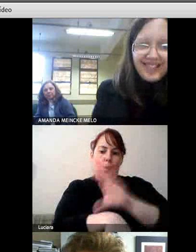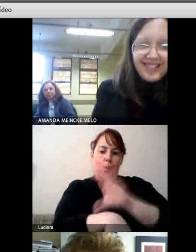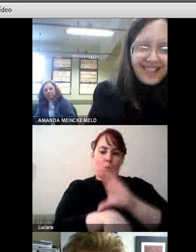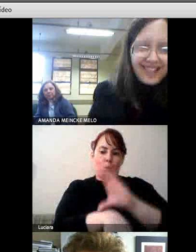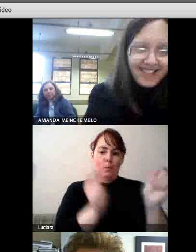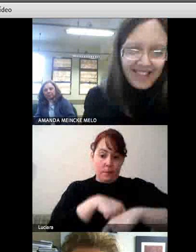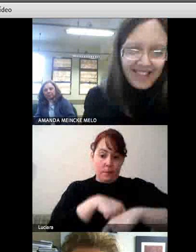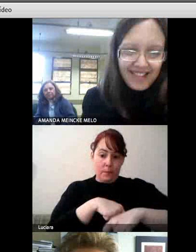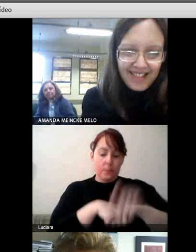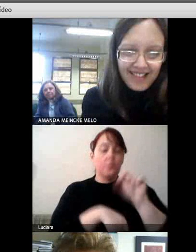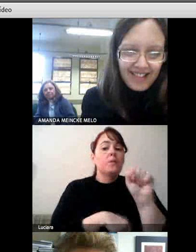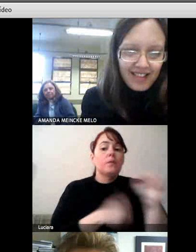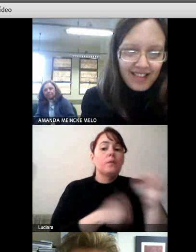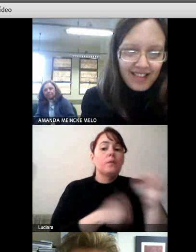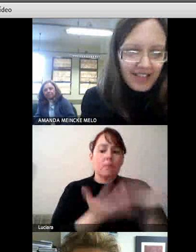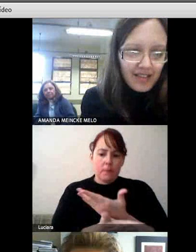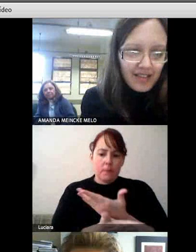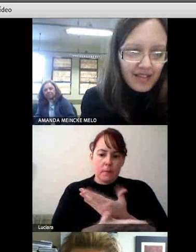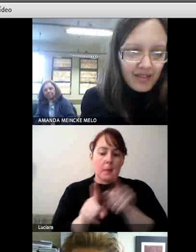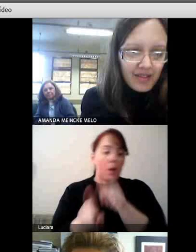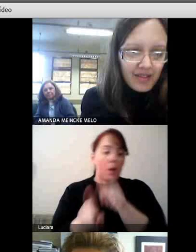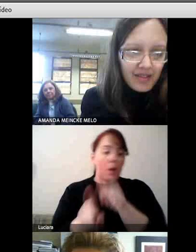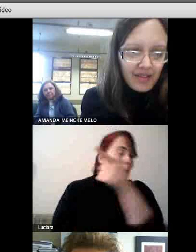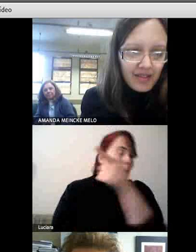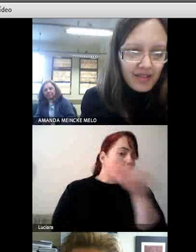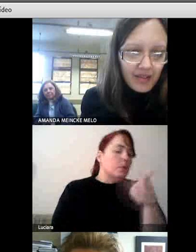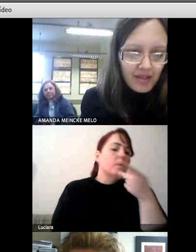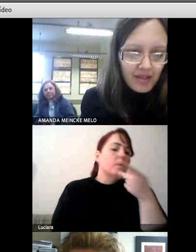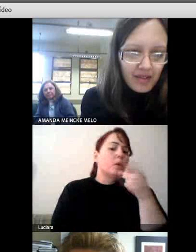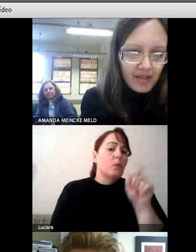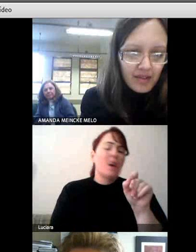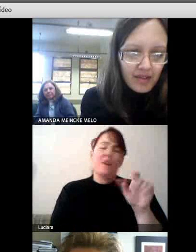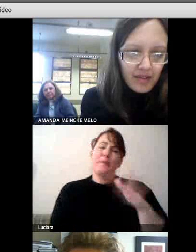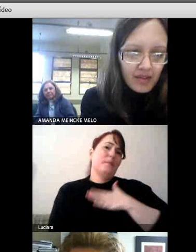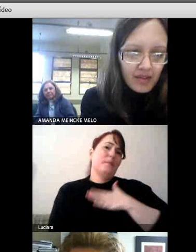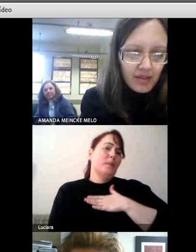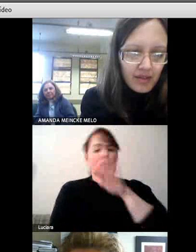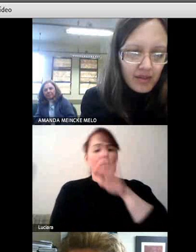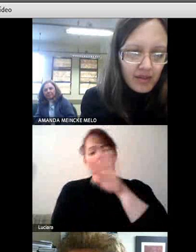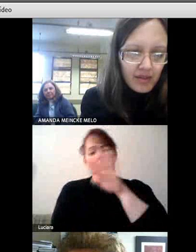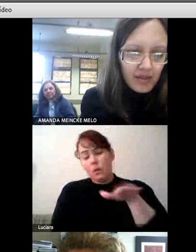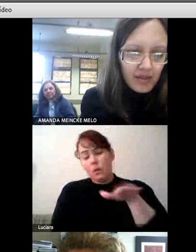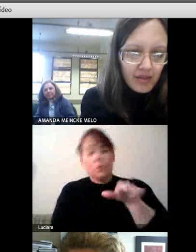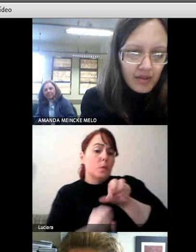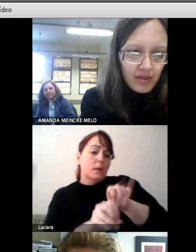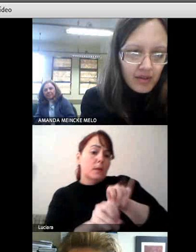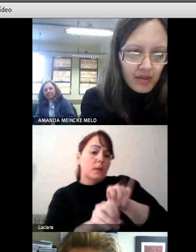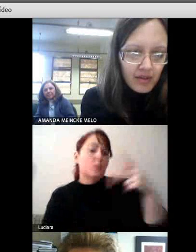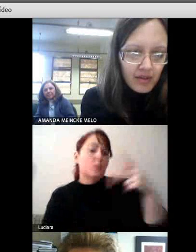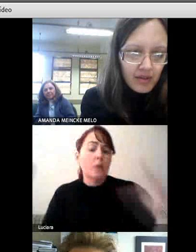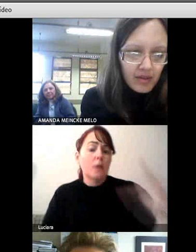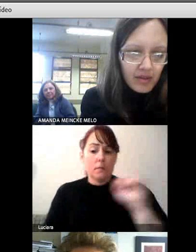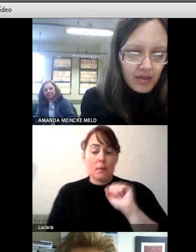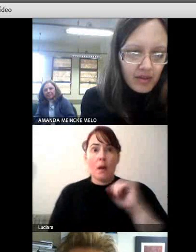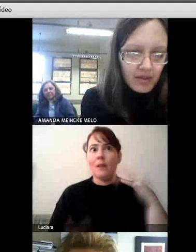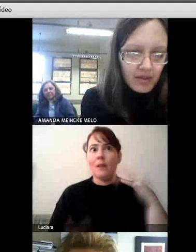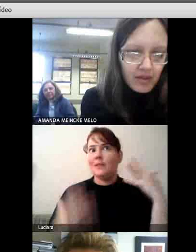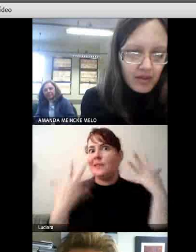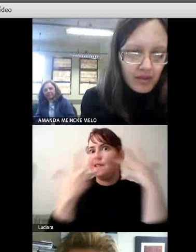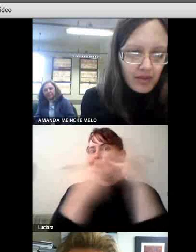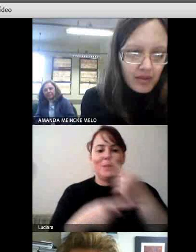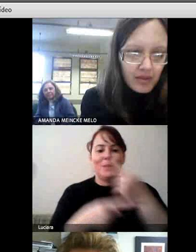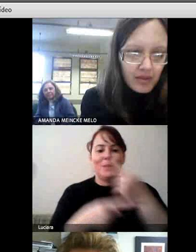deles contou na reunião para as outras, olha, as crianças pegaram isso, estão programando, estão fazendo, não, ficam